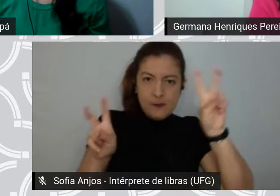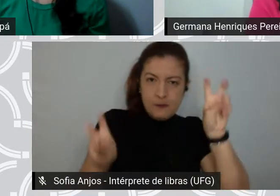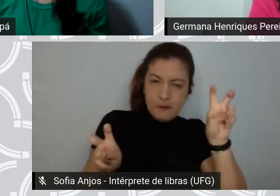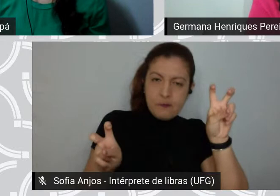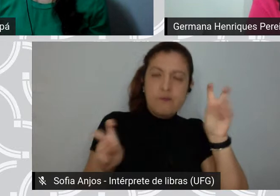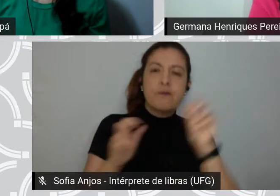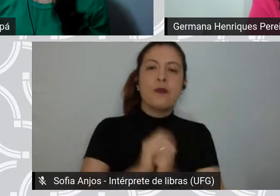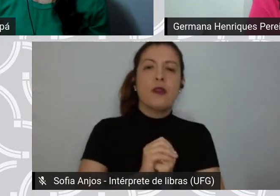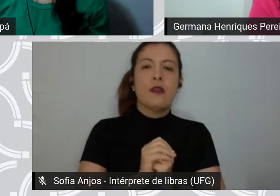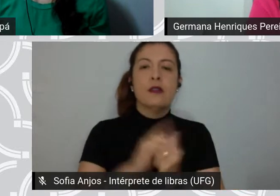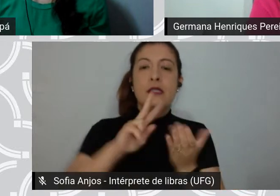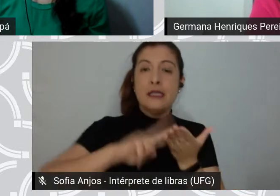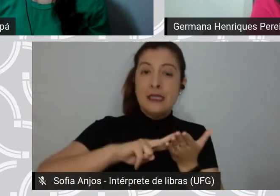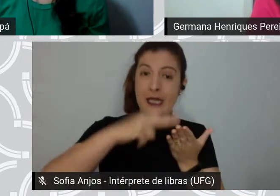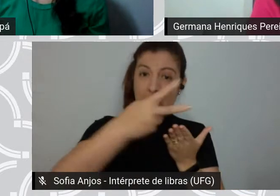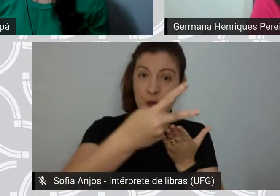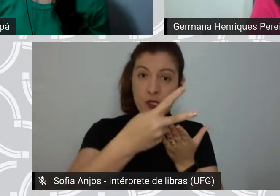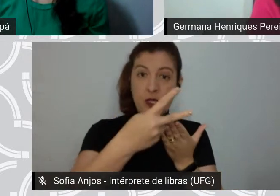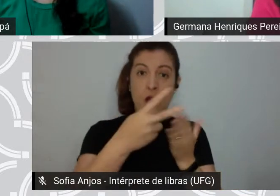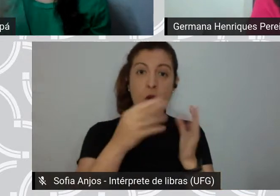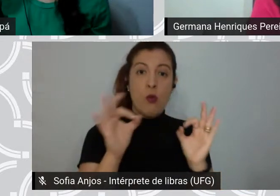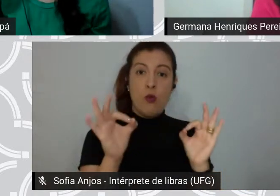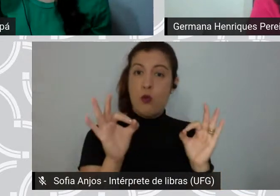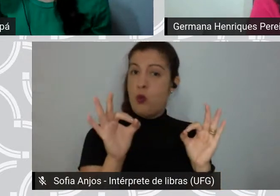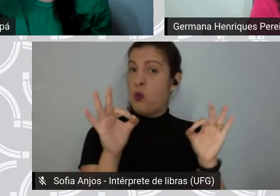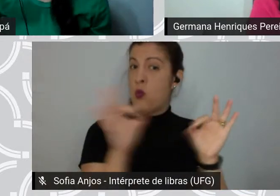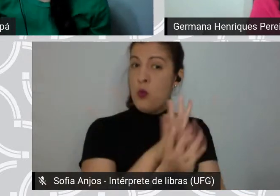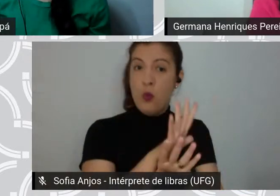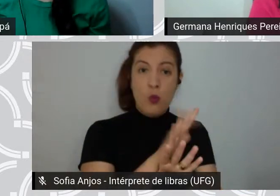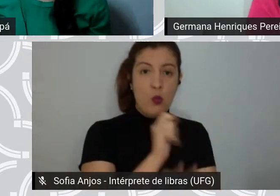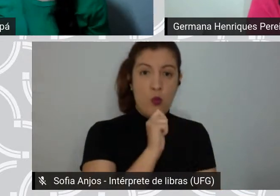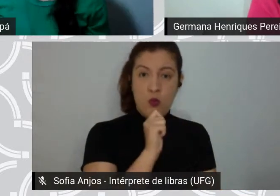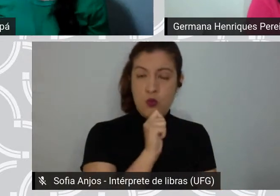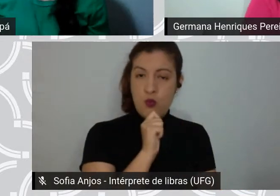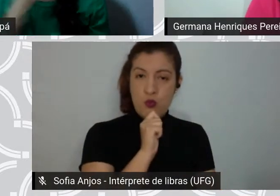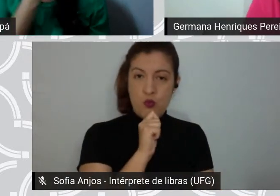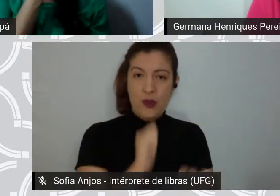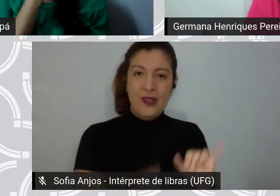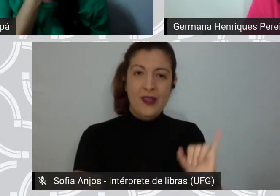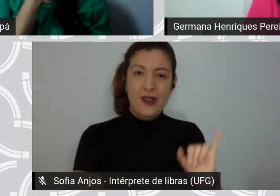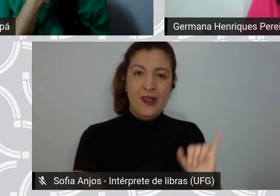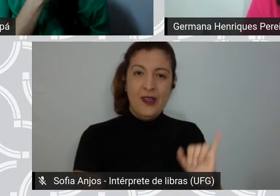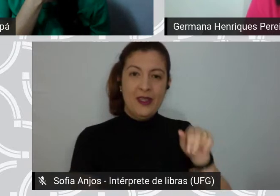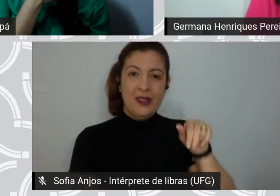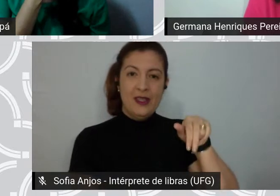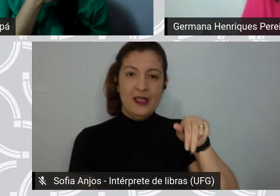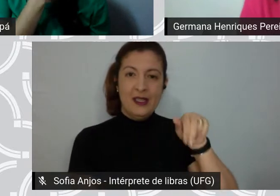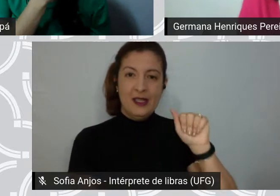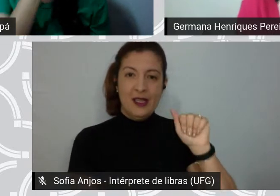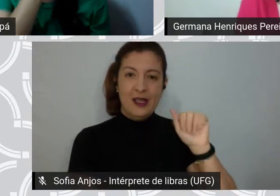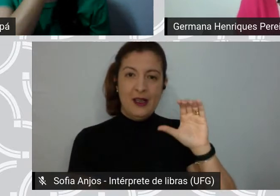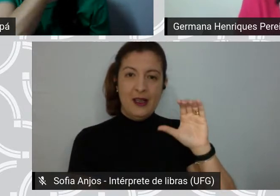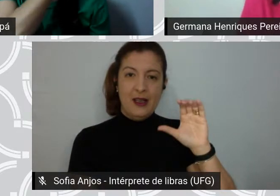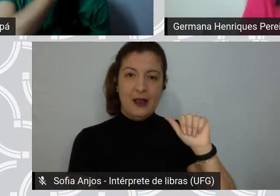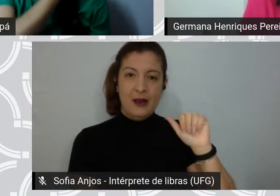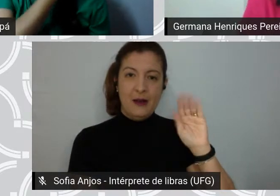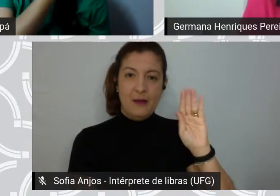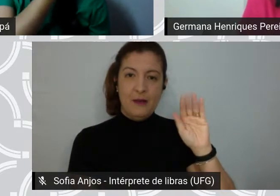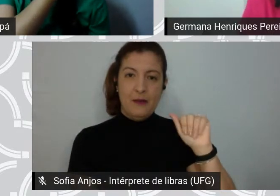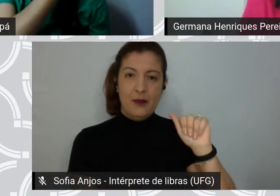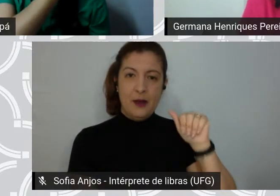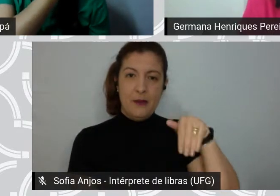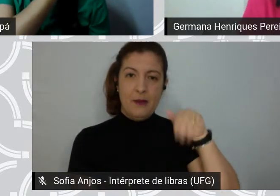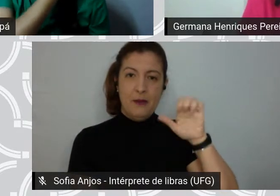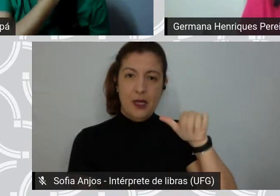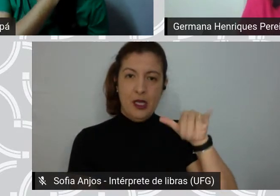inacabamento e pensando a historiografia da tradução hoje. Eu espero não ser enfadonha, não fiz